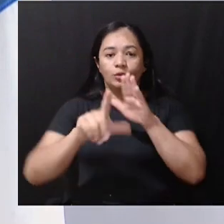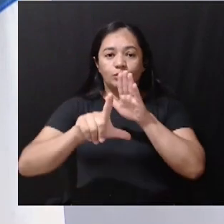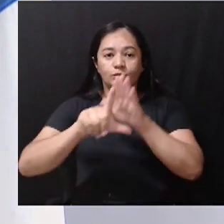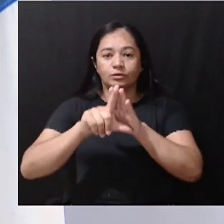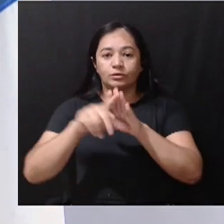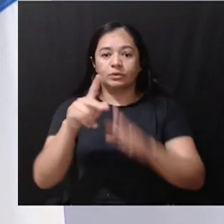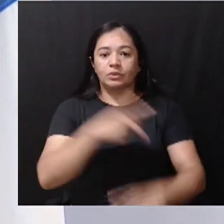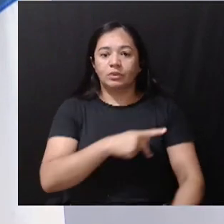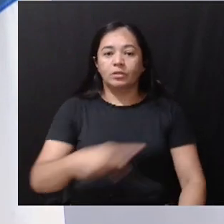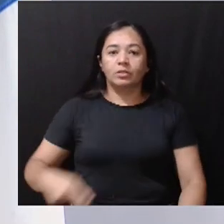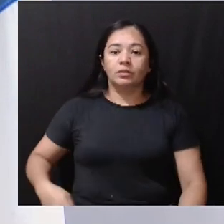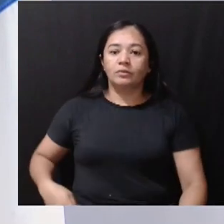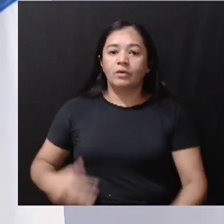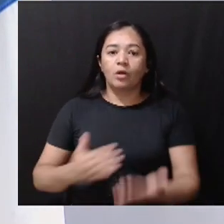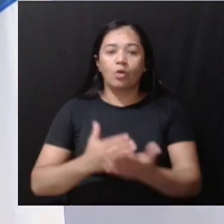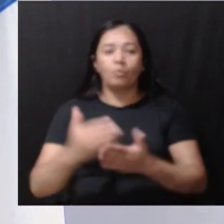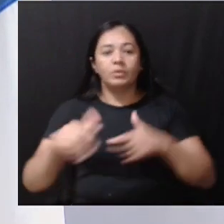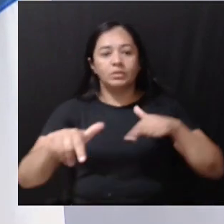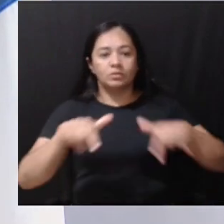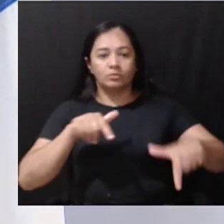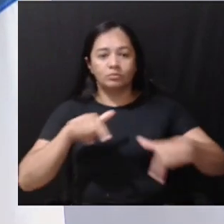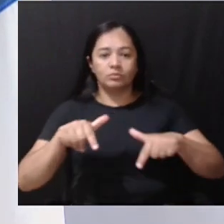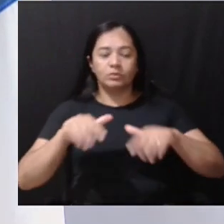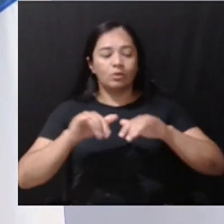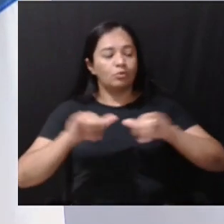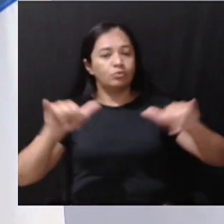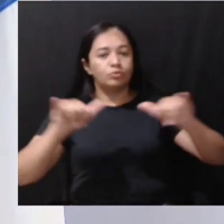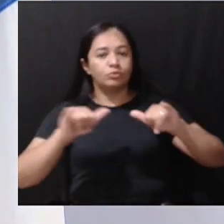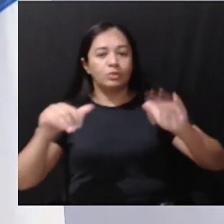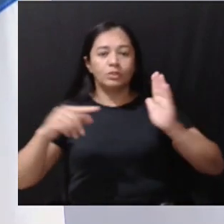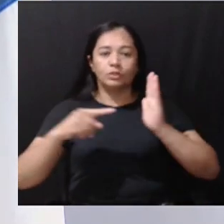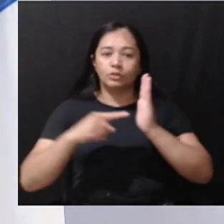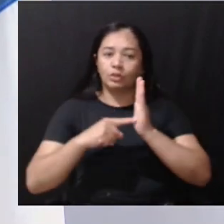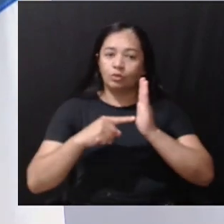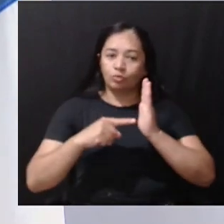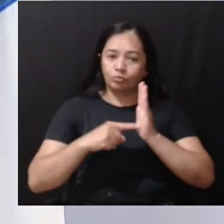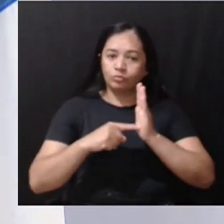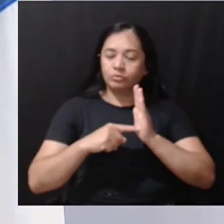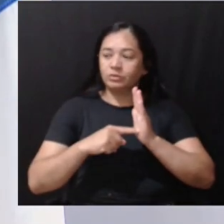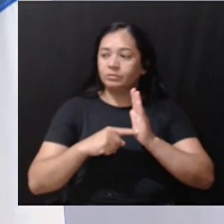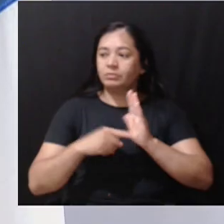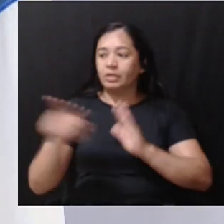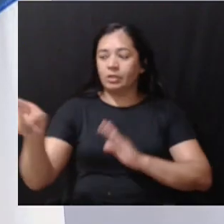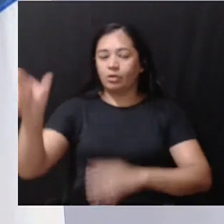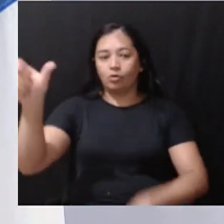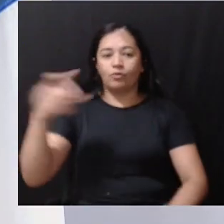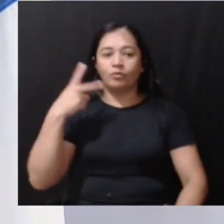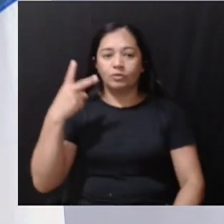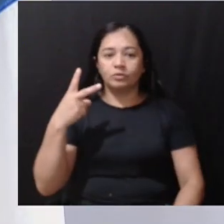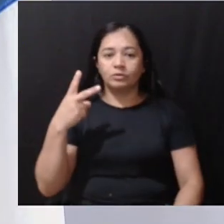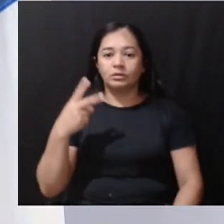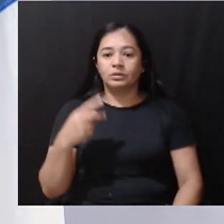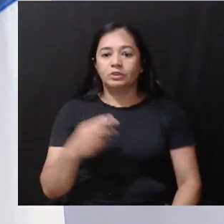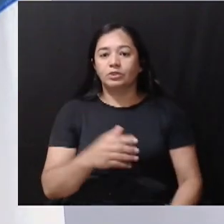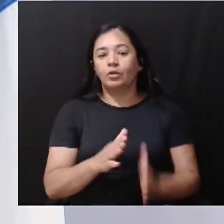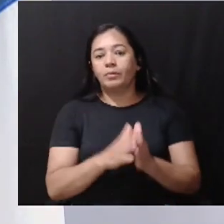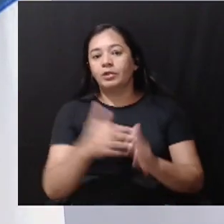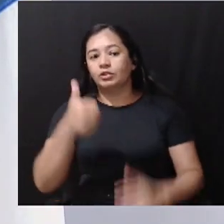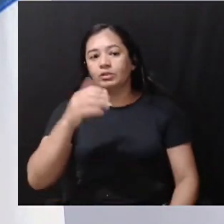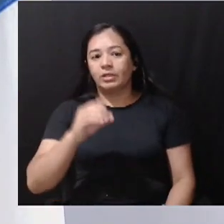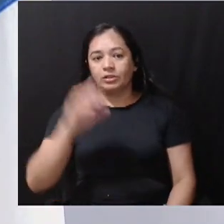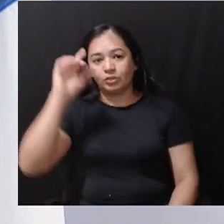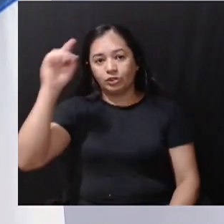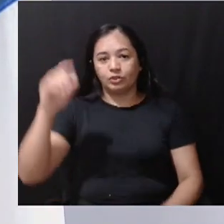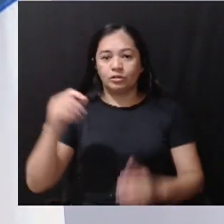vai iniciar os trabalhos notificando o denunciado para apresentar no prazo de 10 dias a defesa por